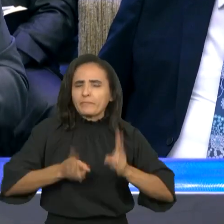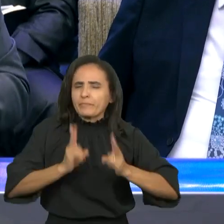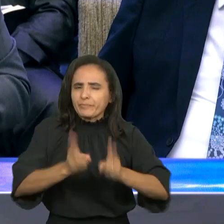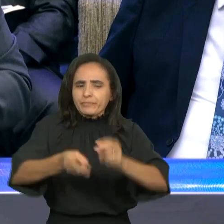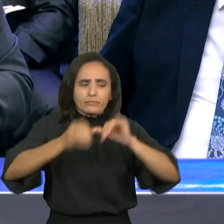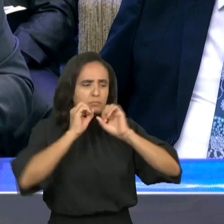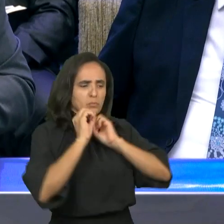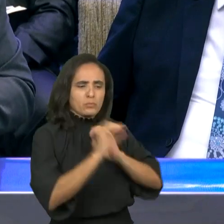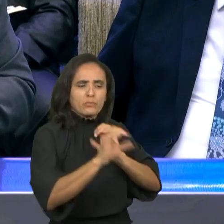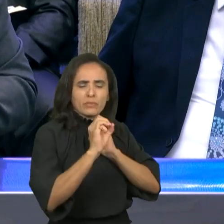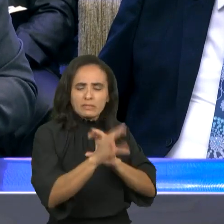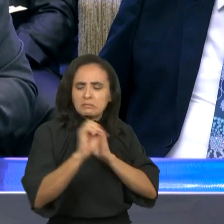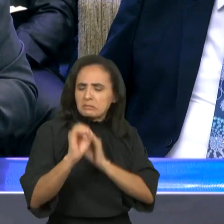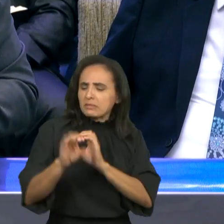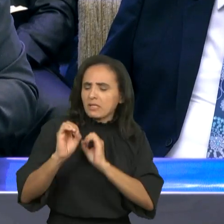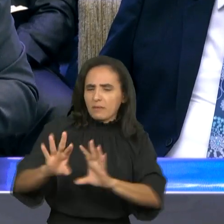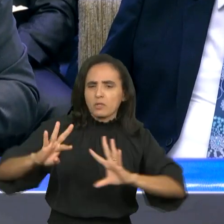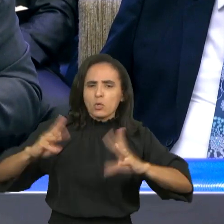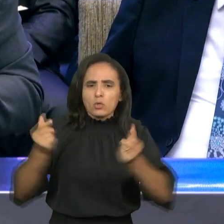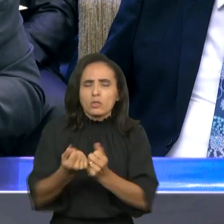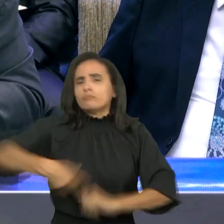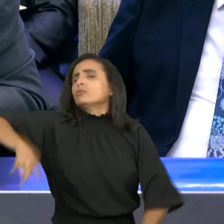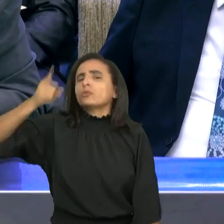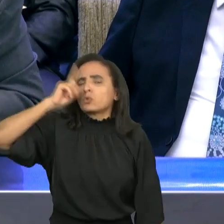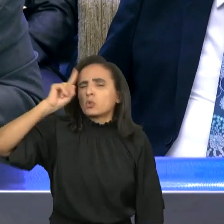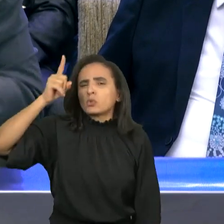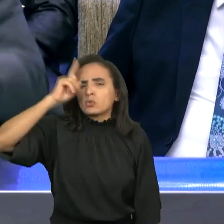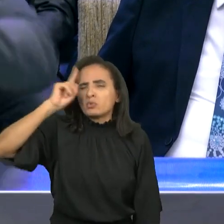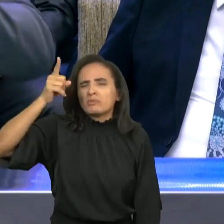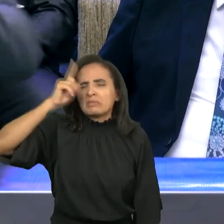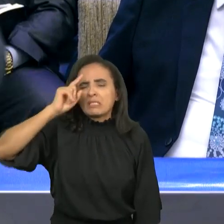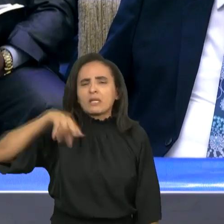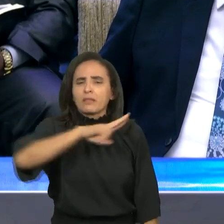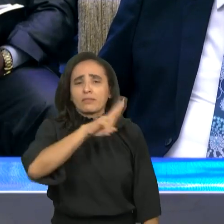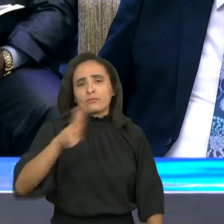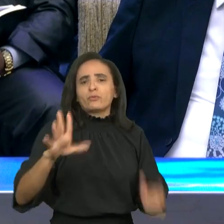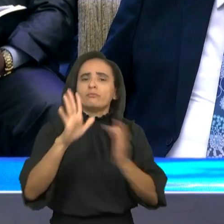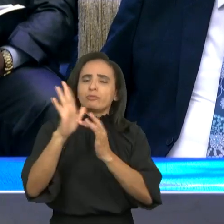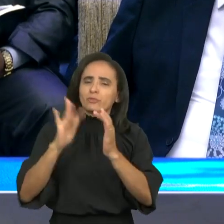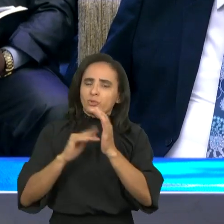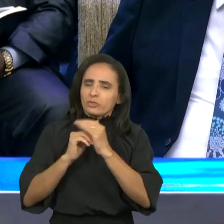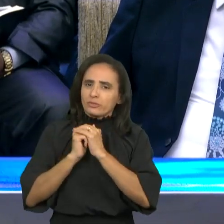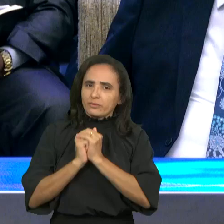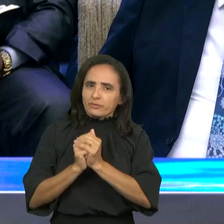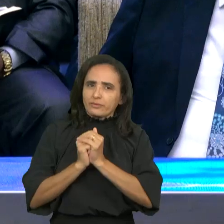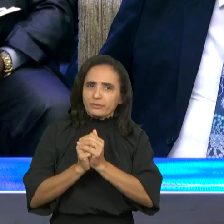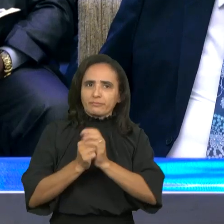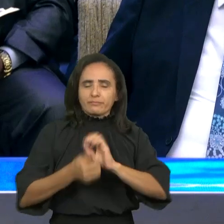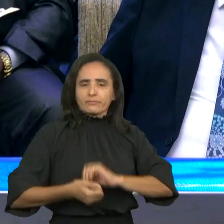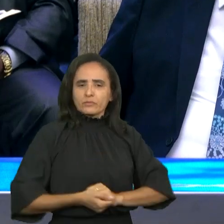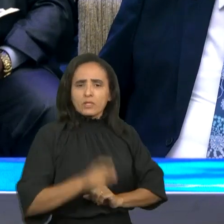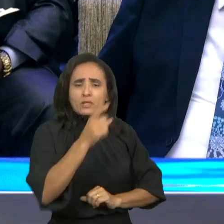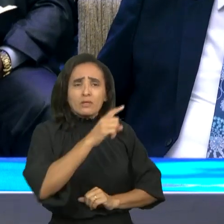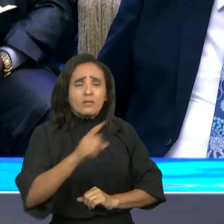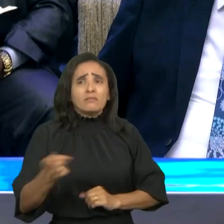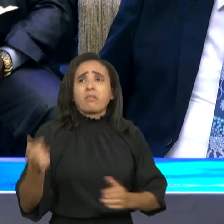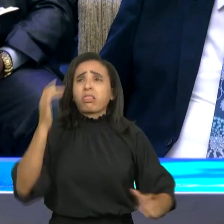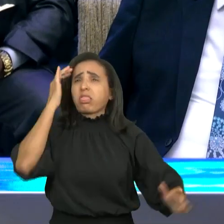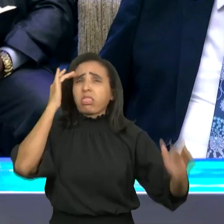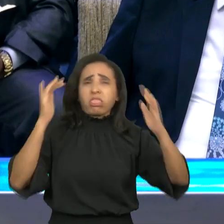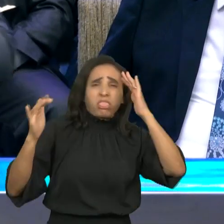palavra ensina a palavra todos os dias em nome do Senhor Jesus não se